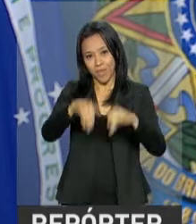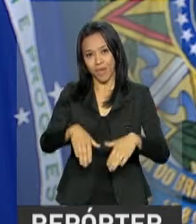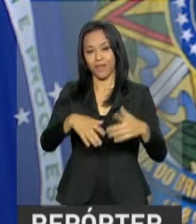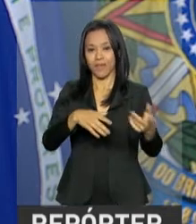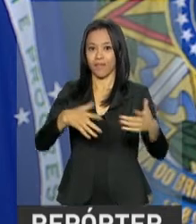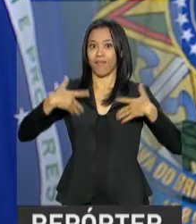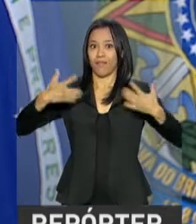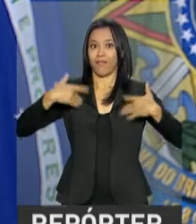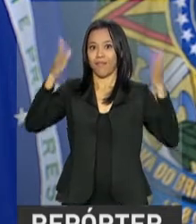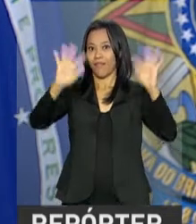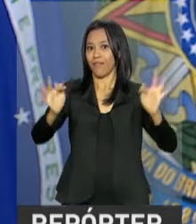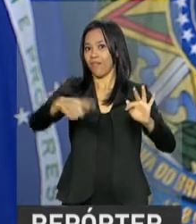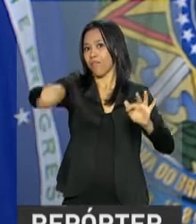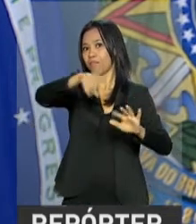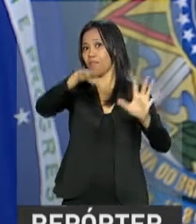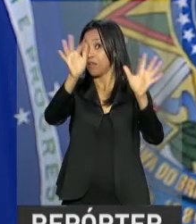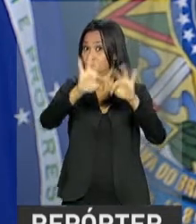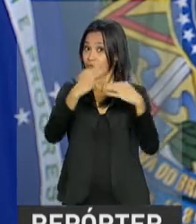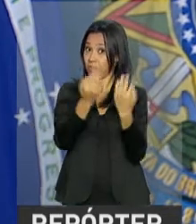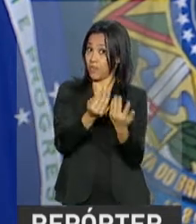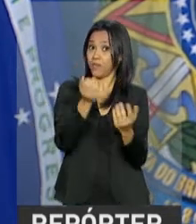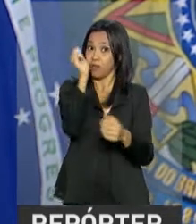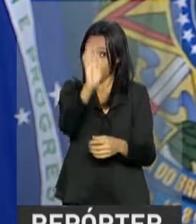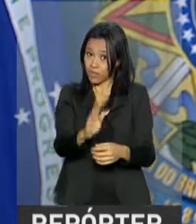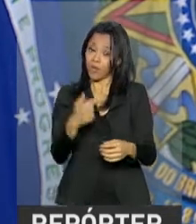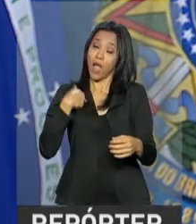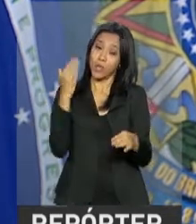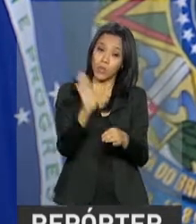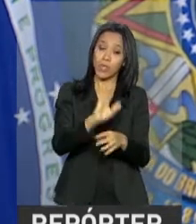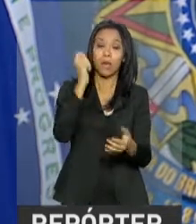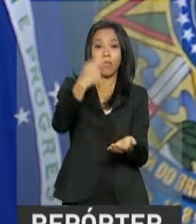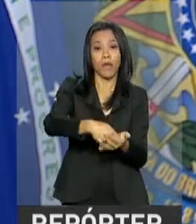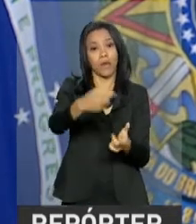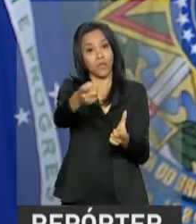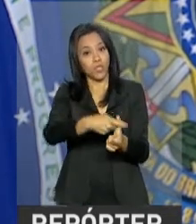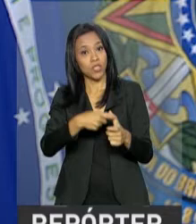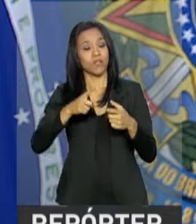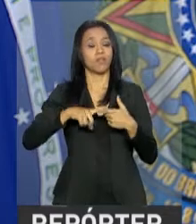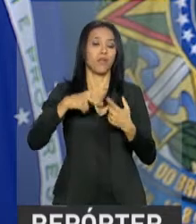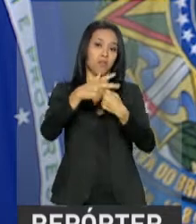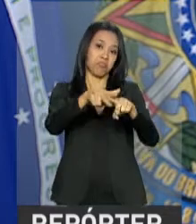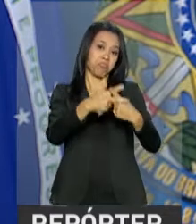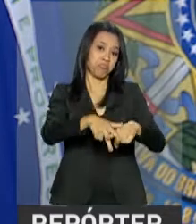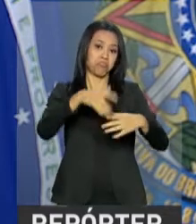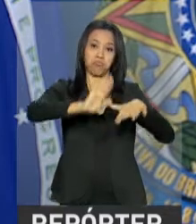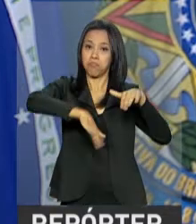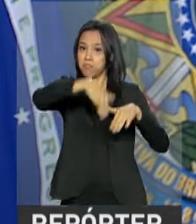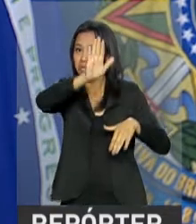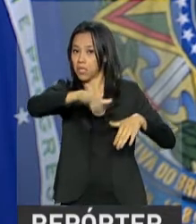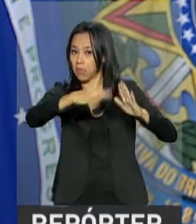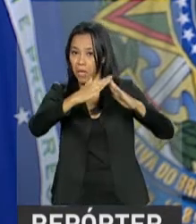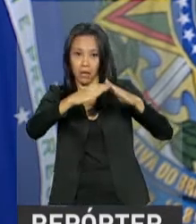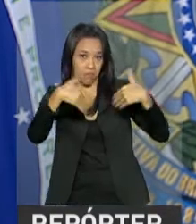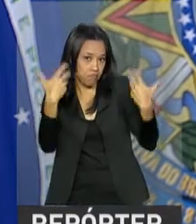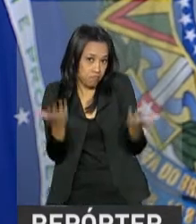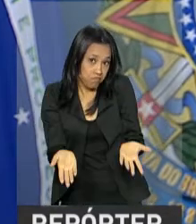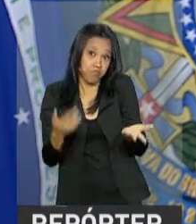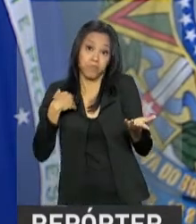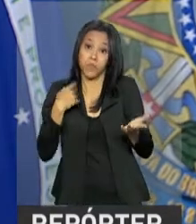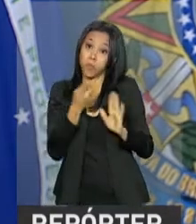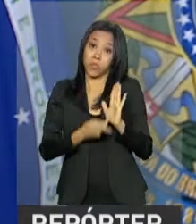brasileiras poderá ajudar a pagar uma dívida realizar uma pequena reforma ou levar adiante quem sabe um